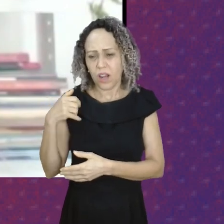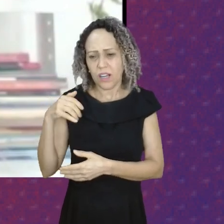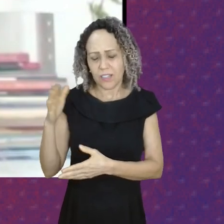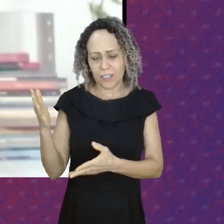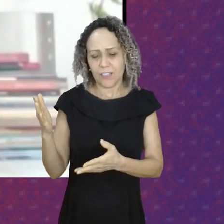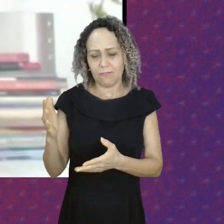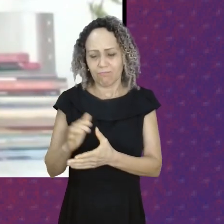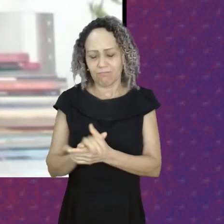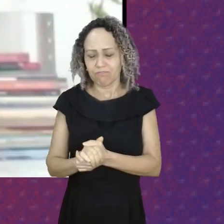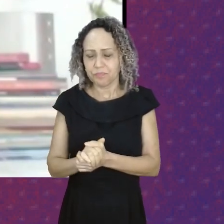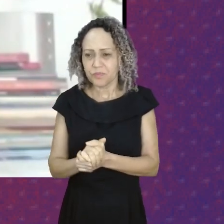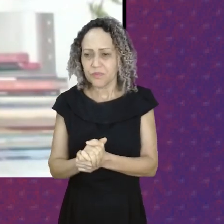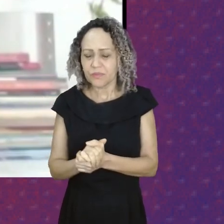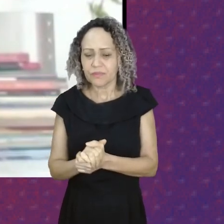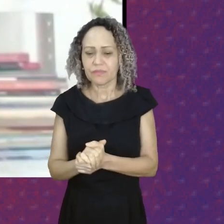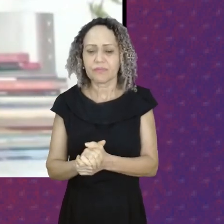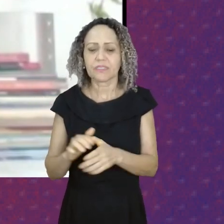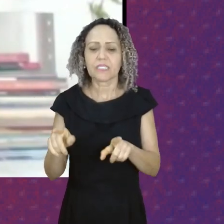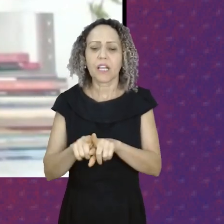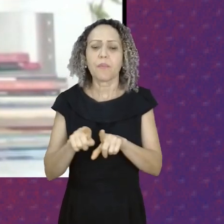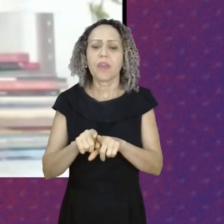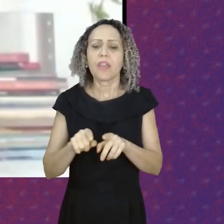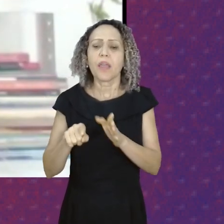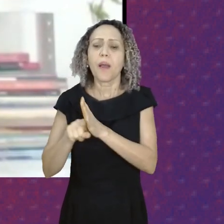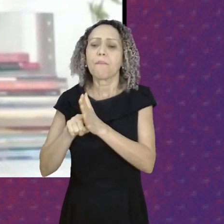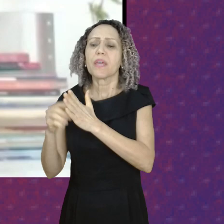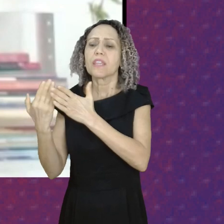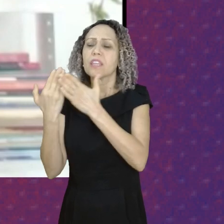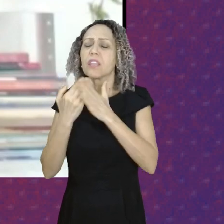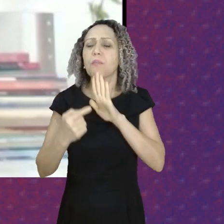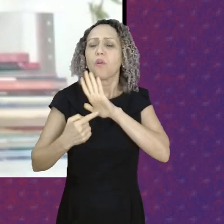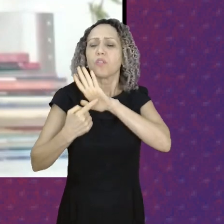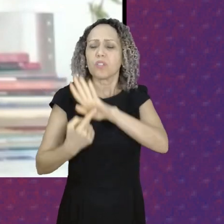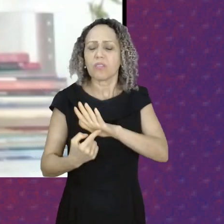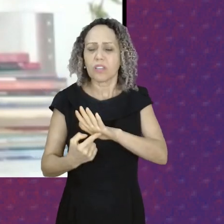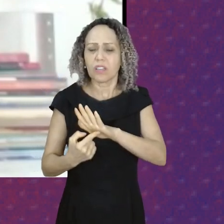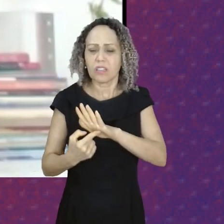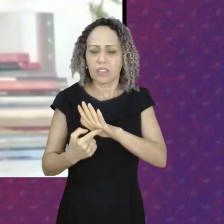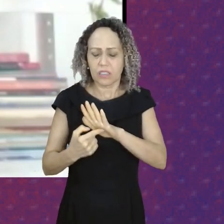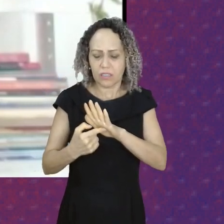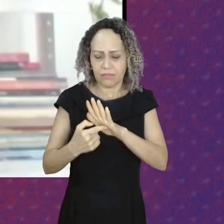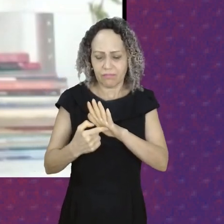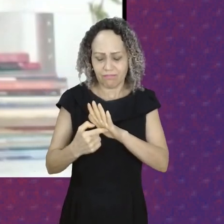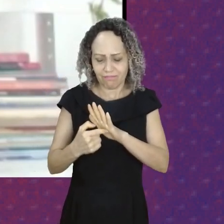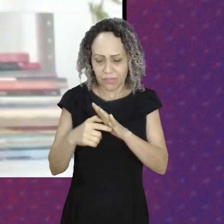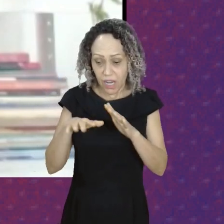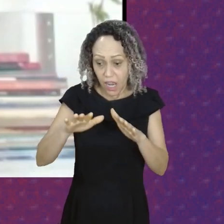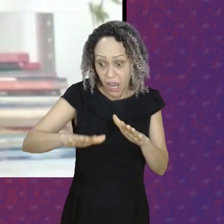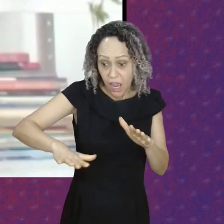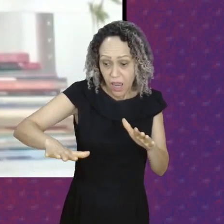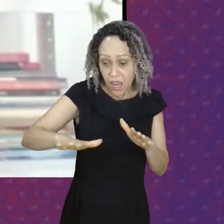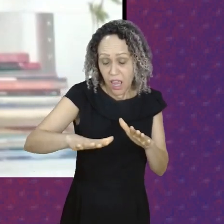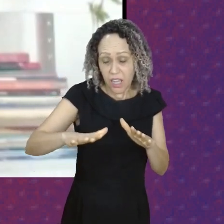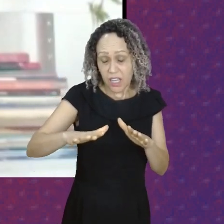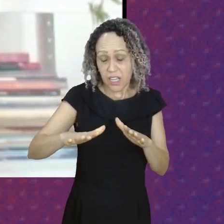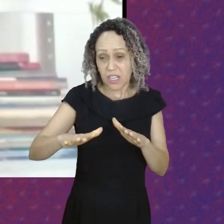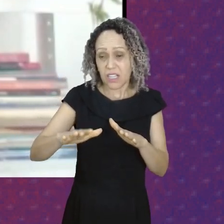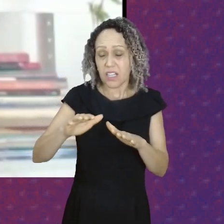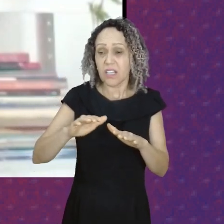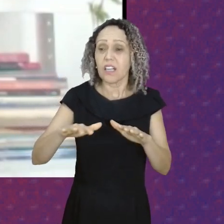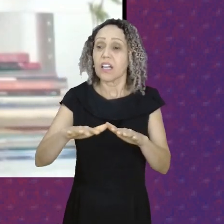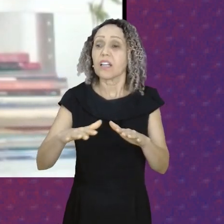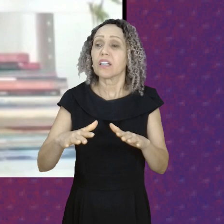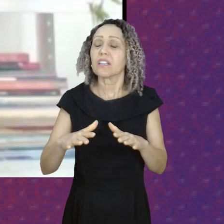situação, a pesquisa mostrou ainda a concentração de crianças menores de 4 anos em domicílios